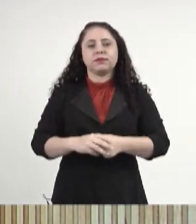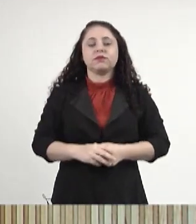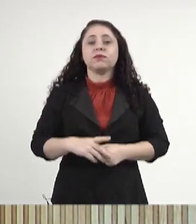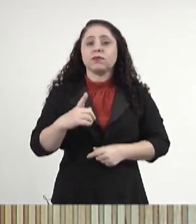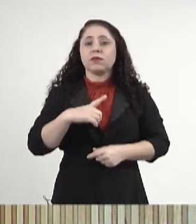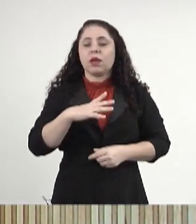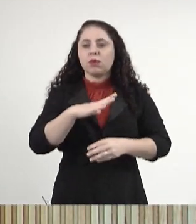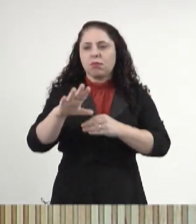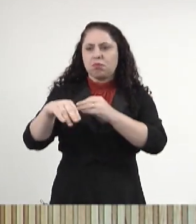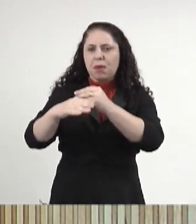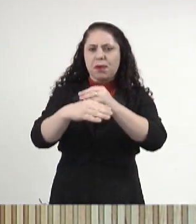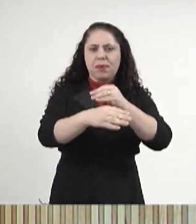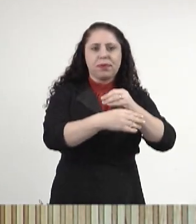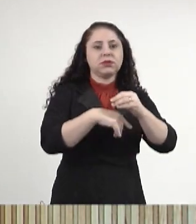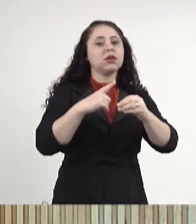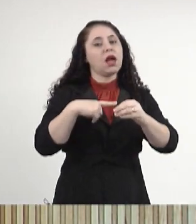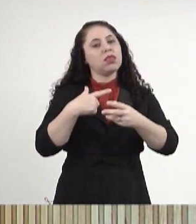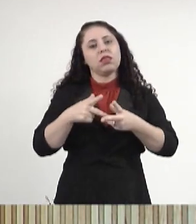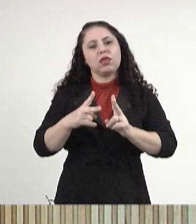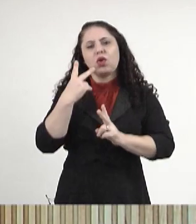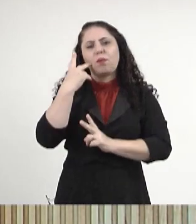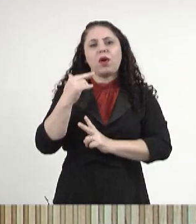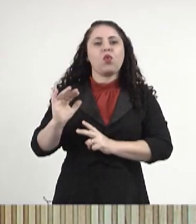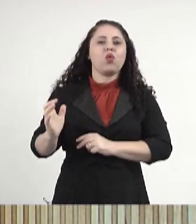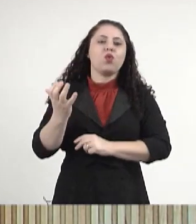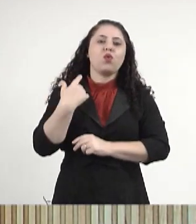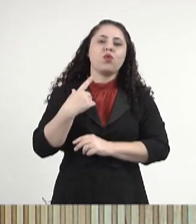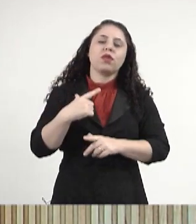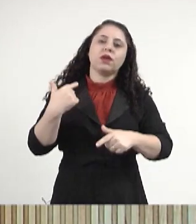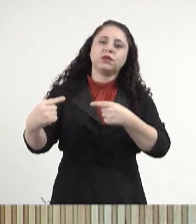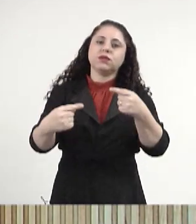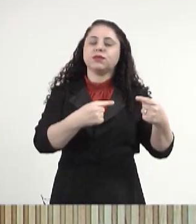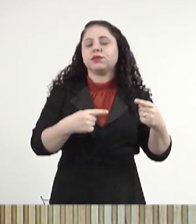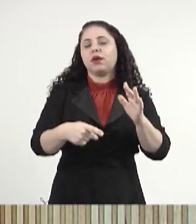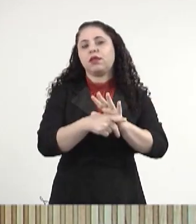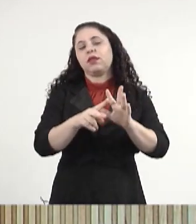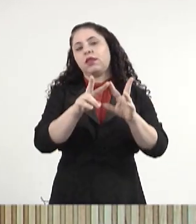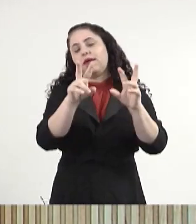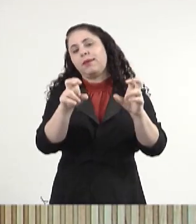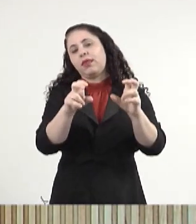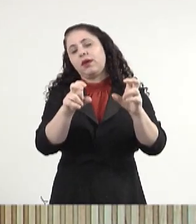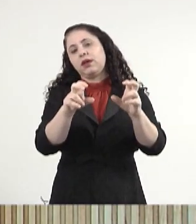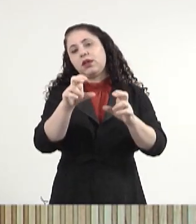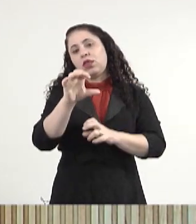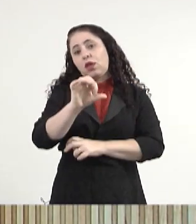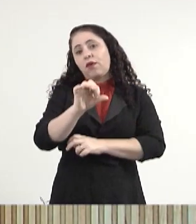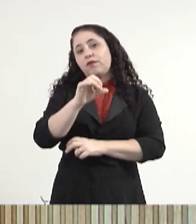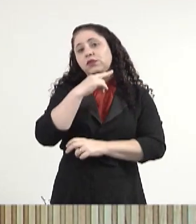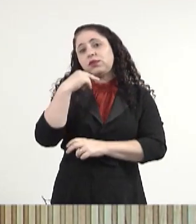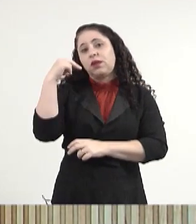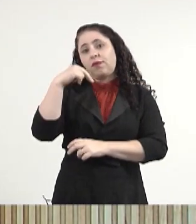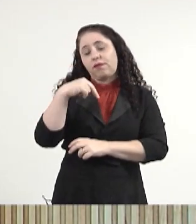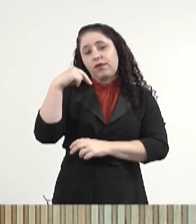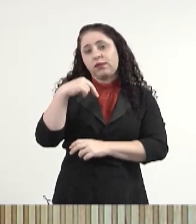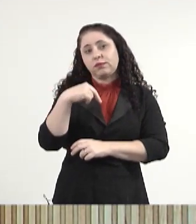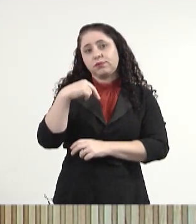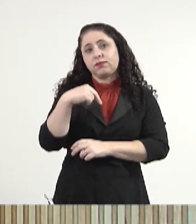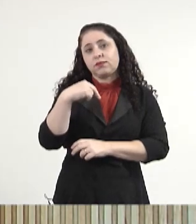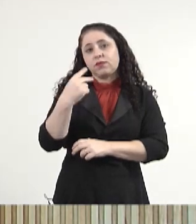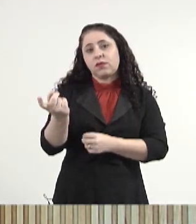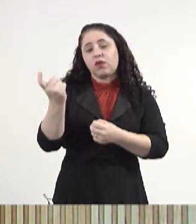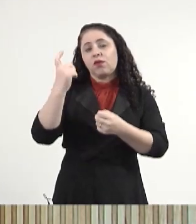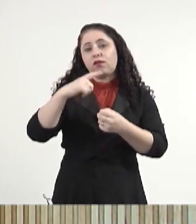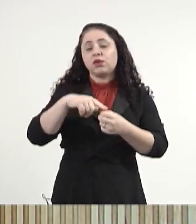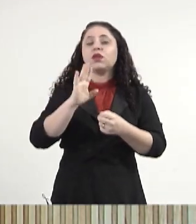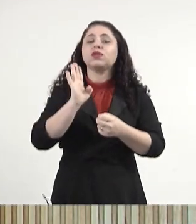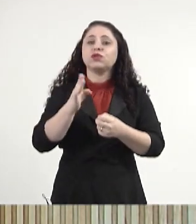Havendo emendas, o que é bastante habitual que aconteça na discussão dessas duas matérias, no dia 9 de novembro, a Comissão de Finanças e Orçamento